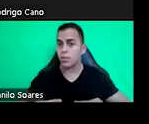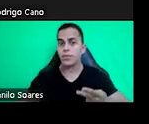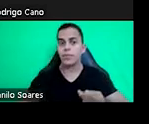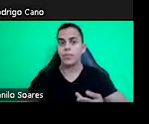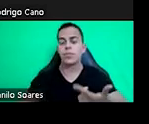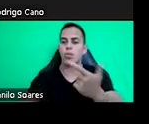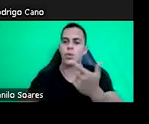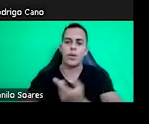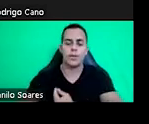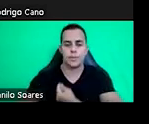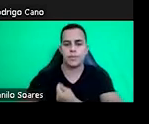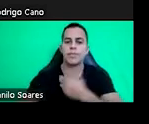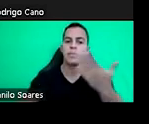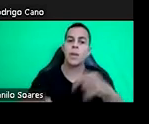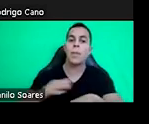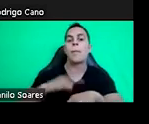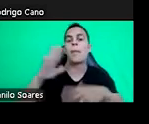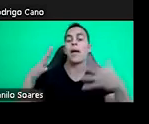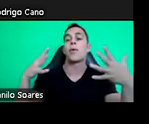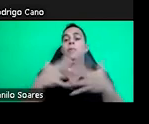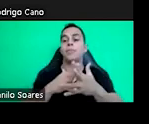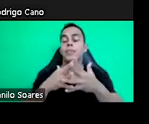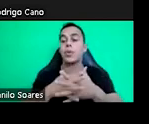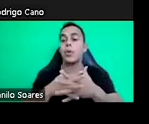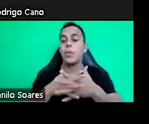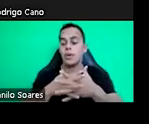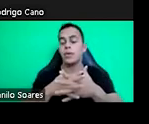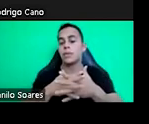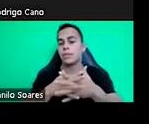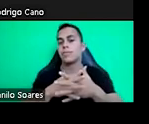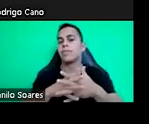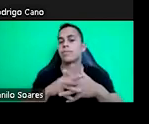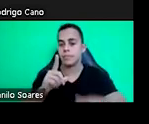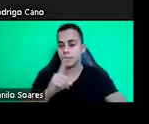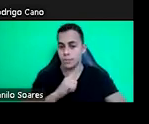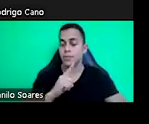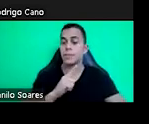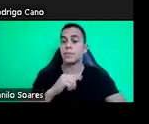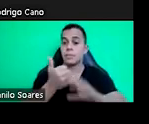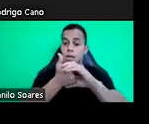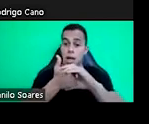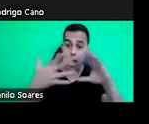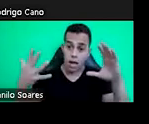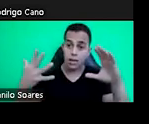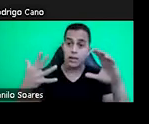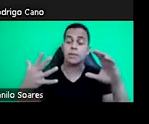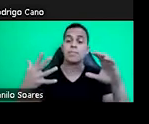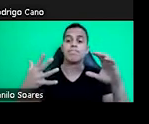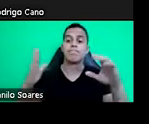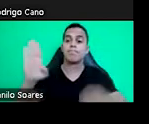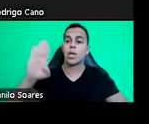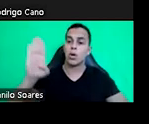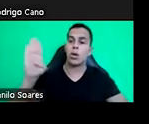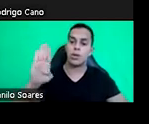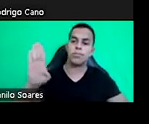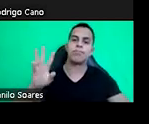é muito mais complexa. A gente lida com características que têm uma biologia que